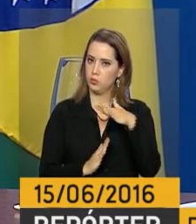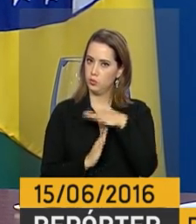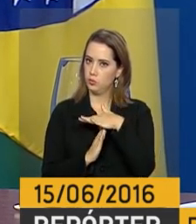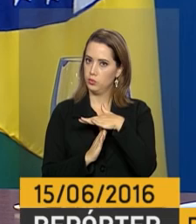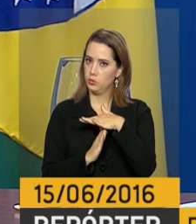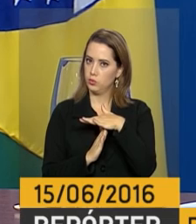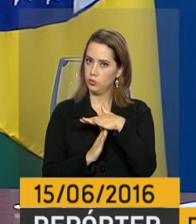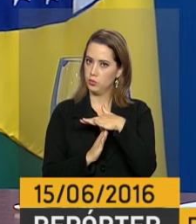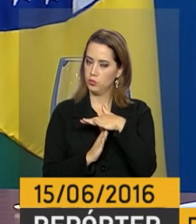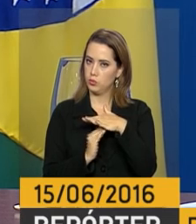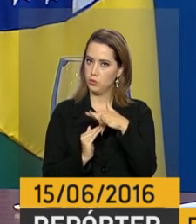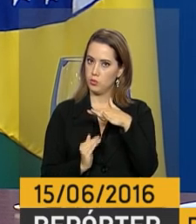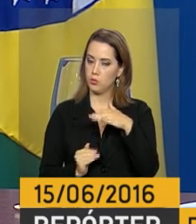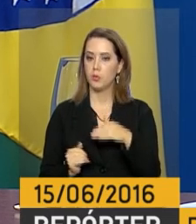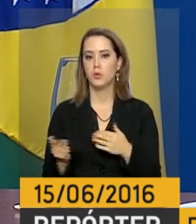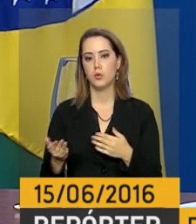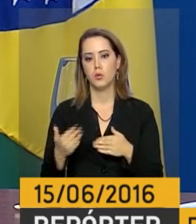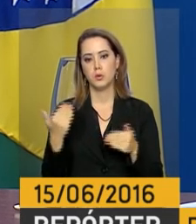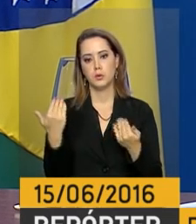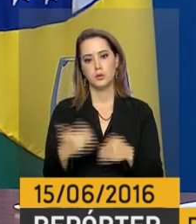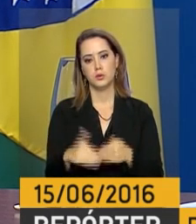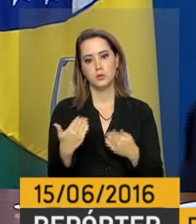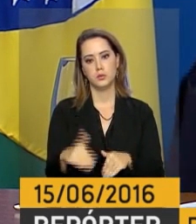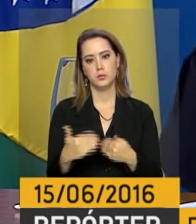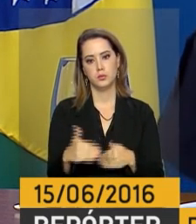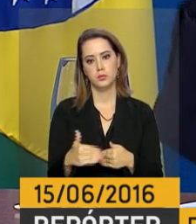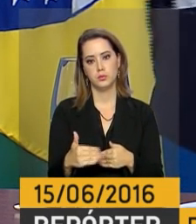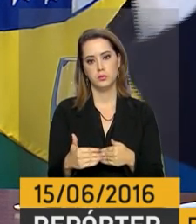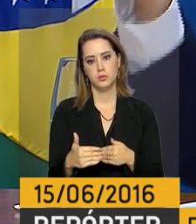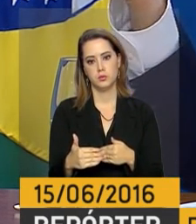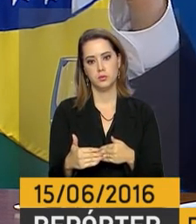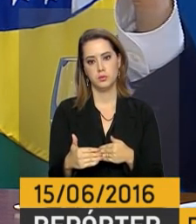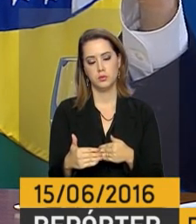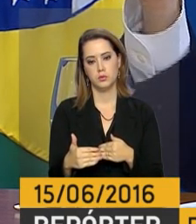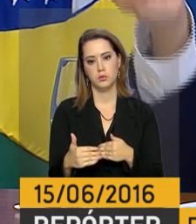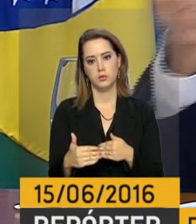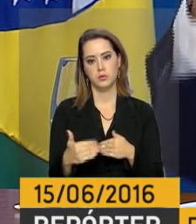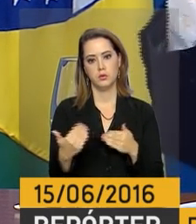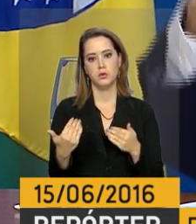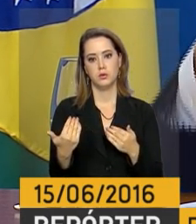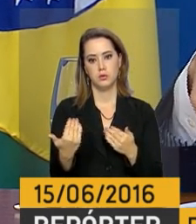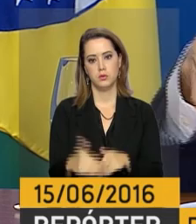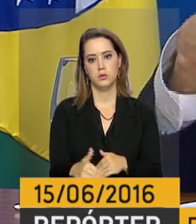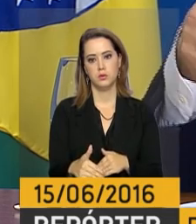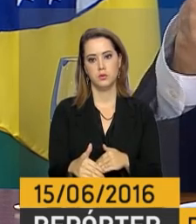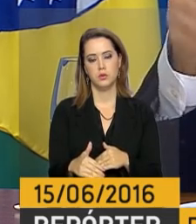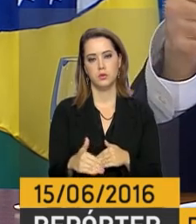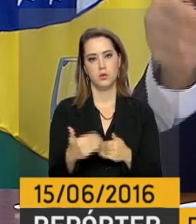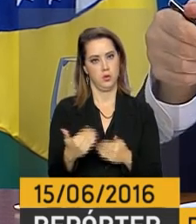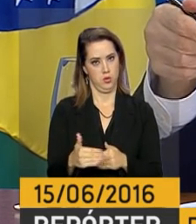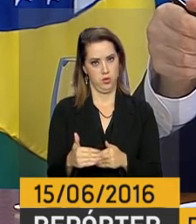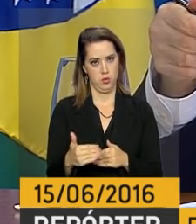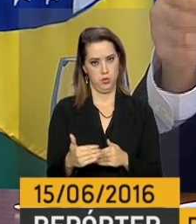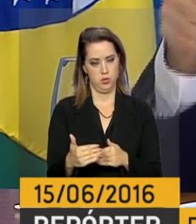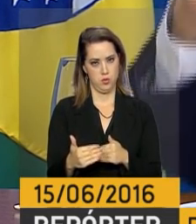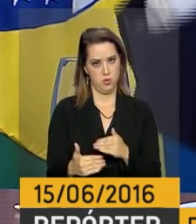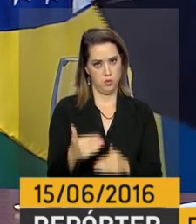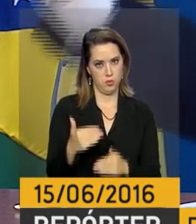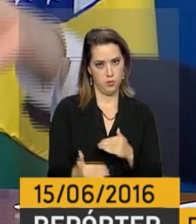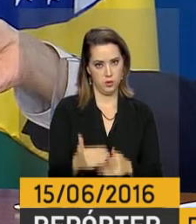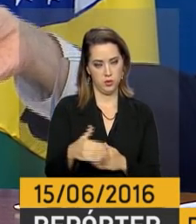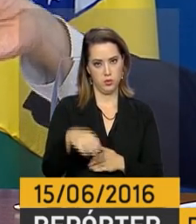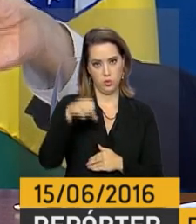9 anos, então, né? Oi. Não, no 10º ano, é, no 9º ano você